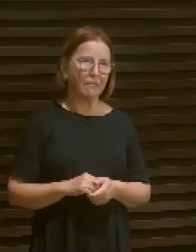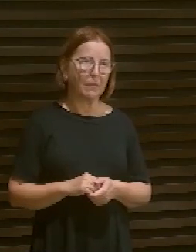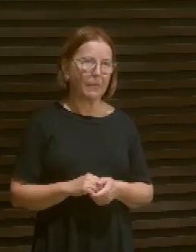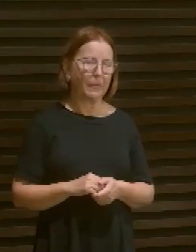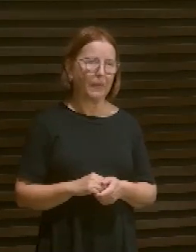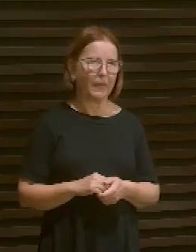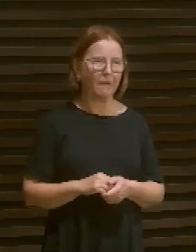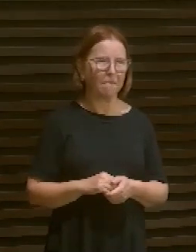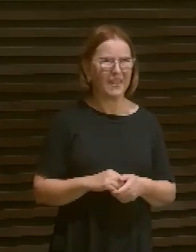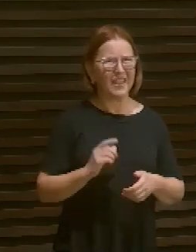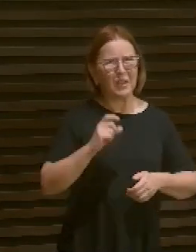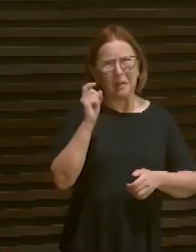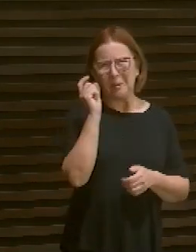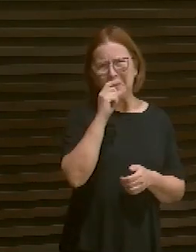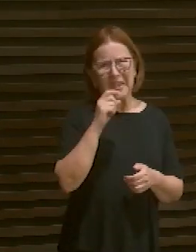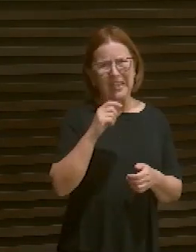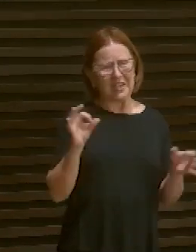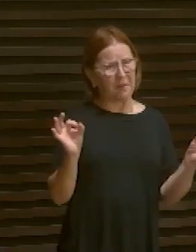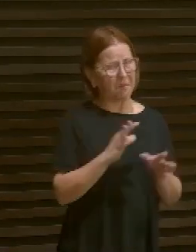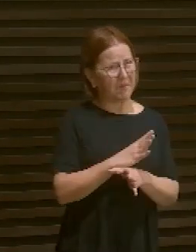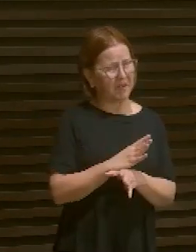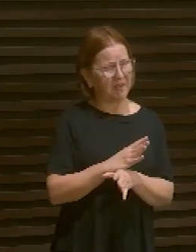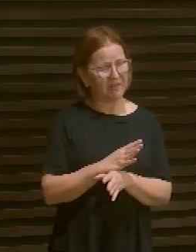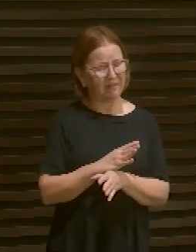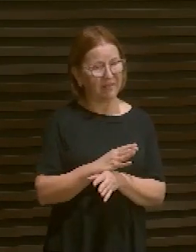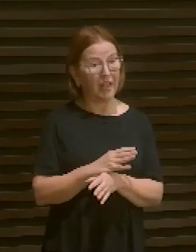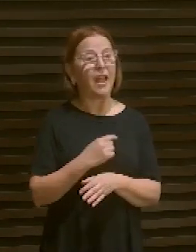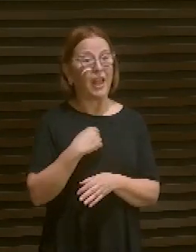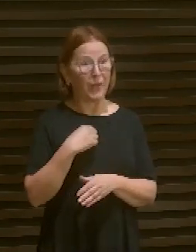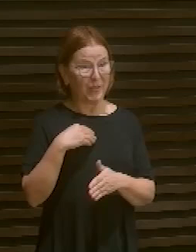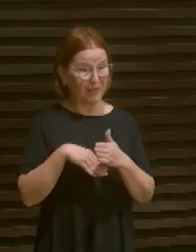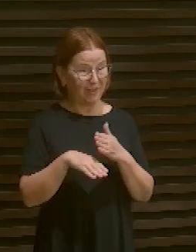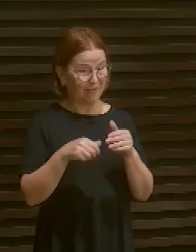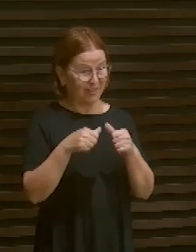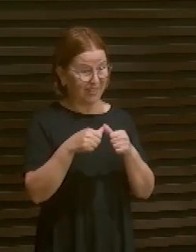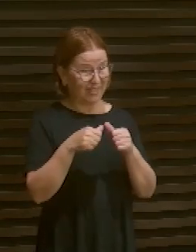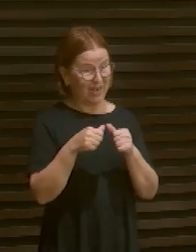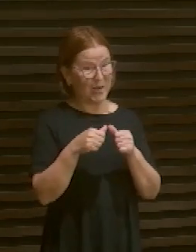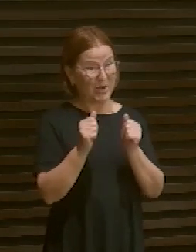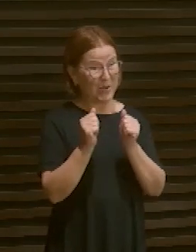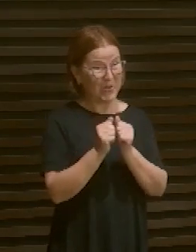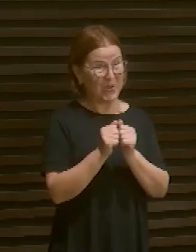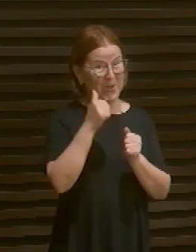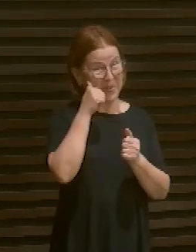Não era uma mentira total, porque eu ia ficar com ela e era uma reunião.